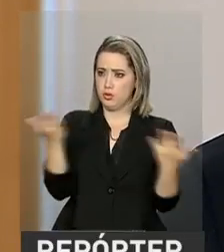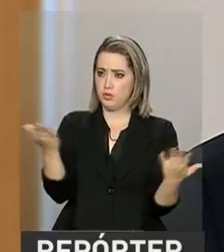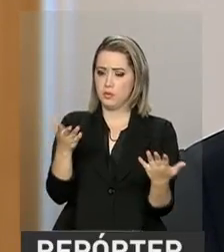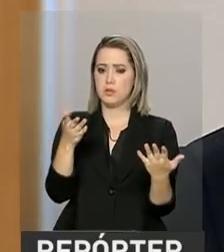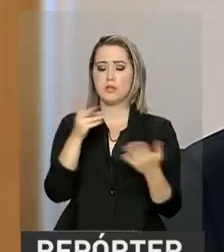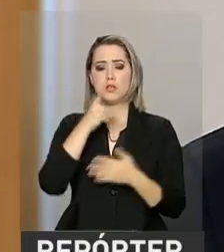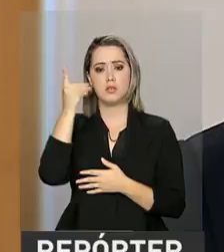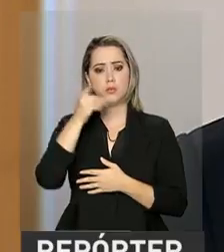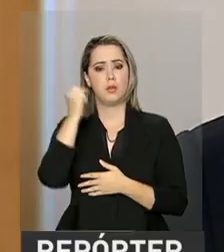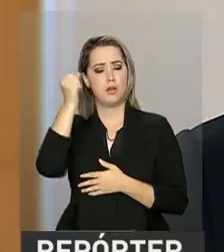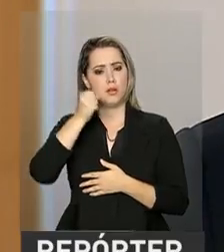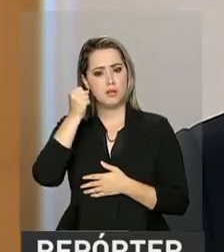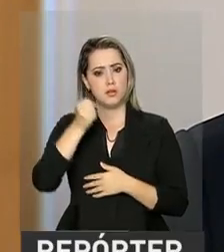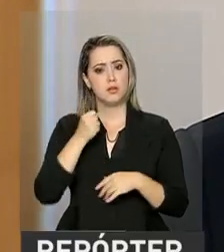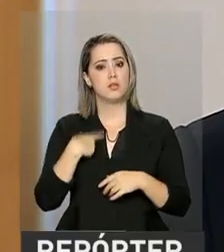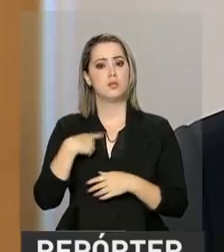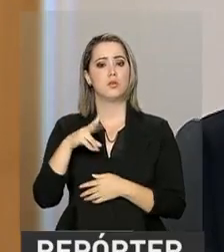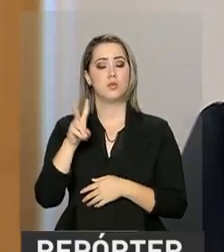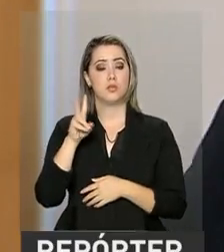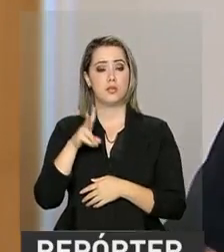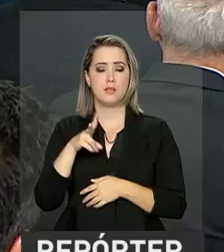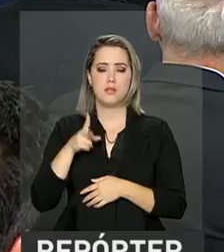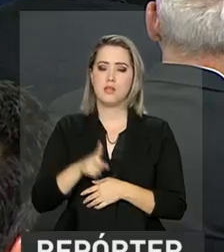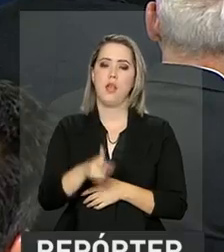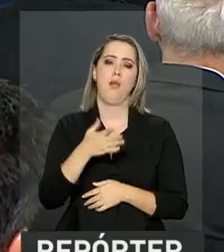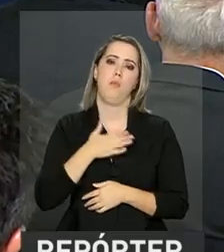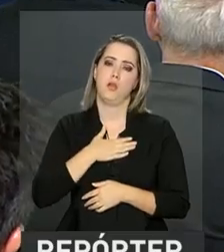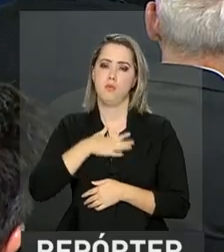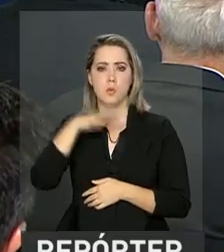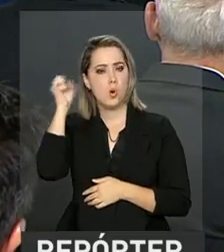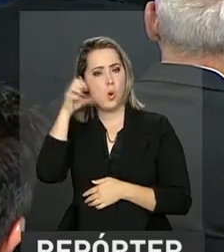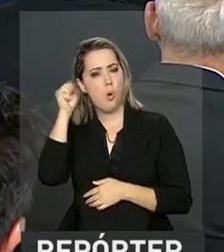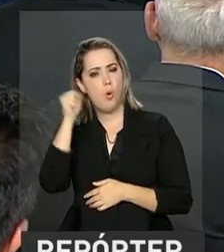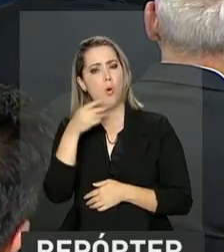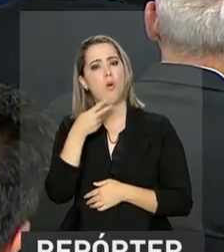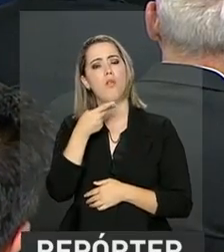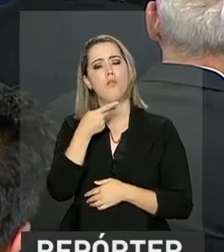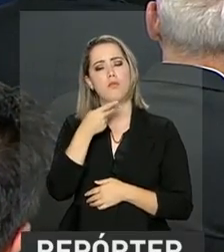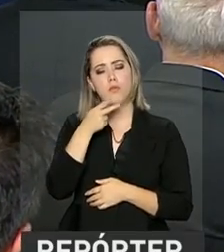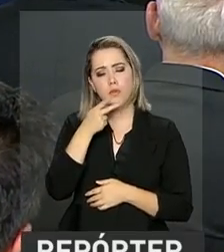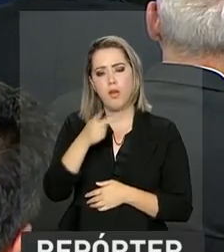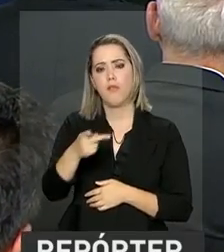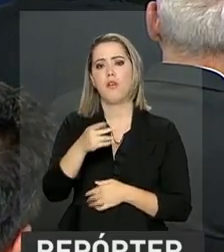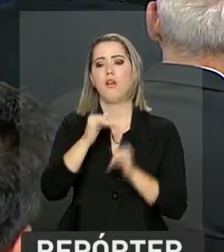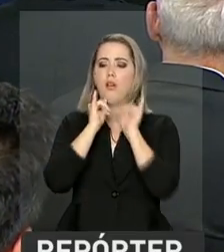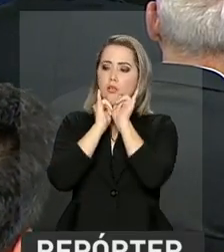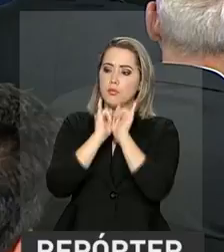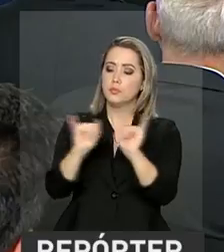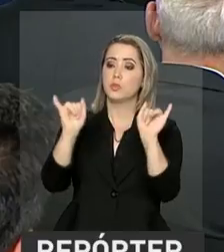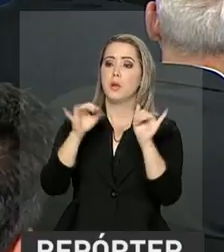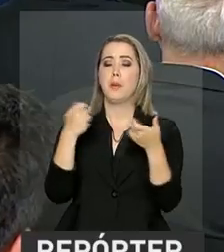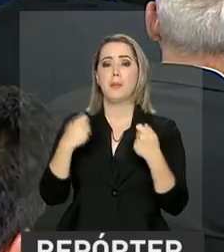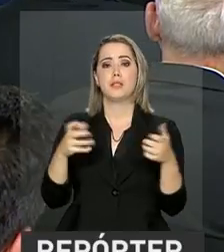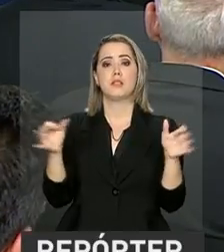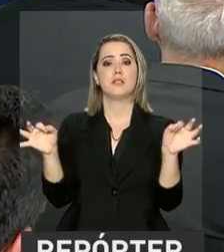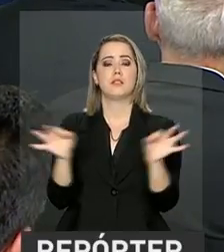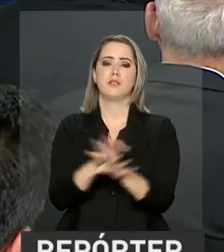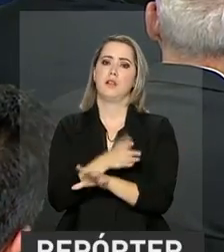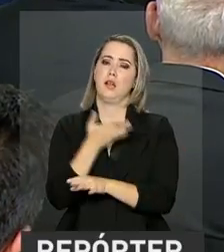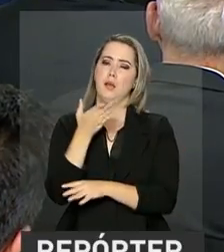a todo momento de ouvir ea todo momento chegam fazem é preciso eliminar uma